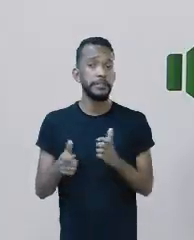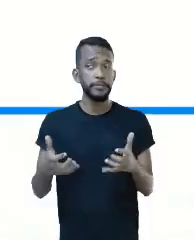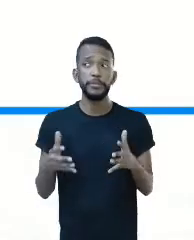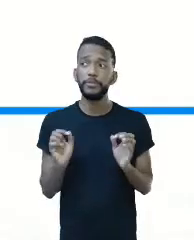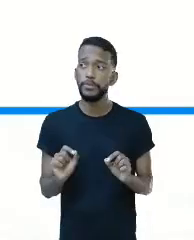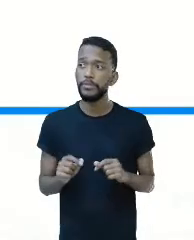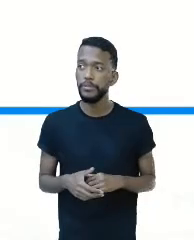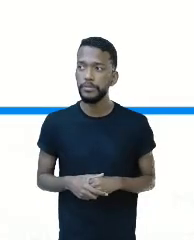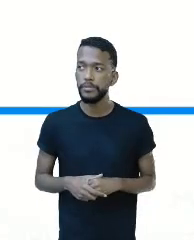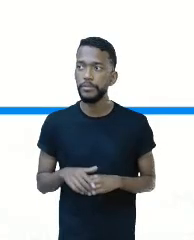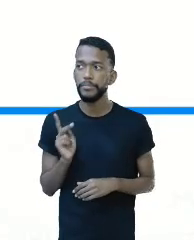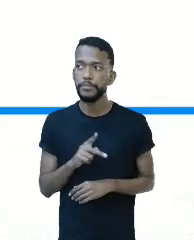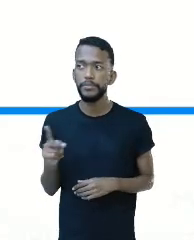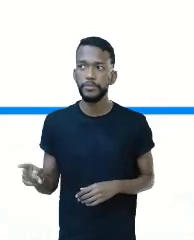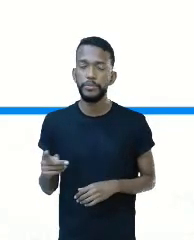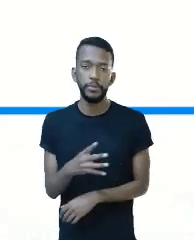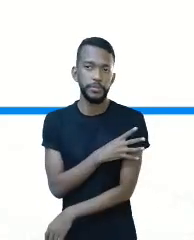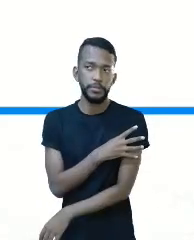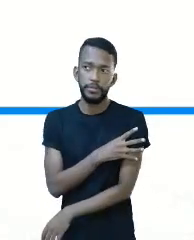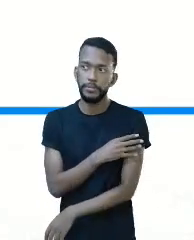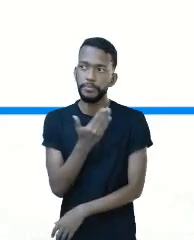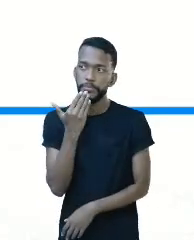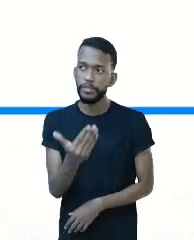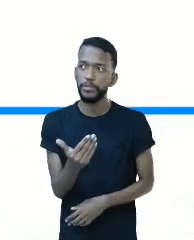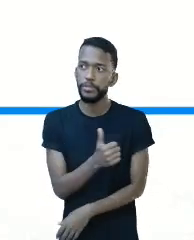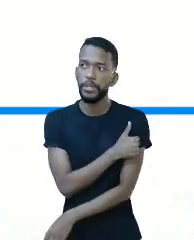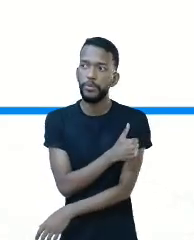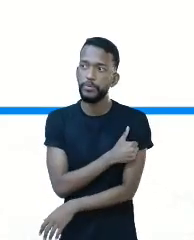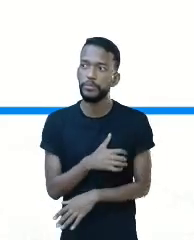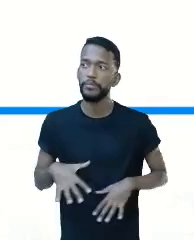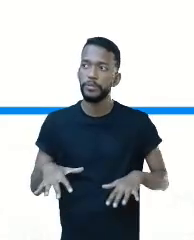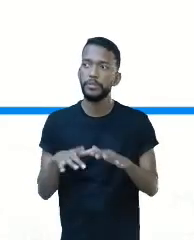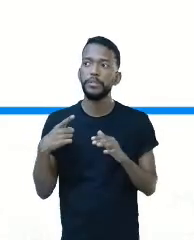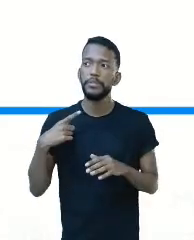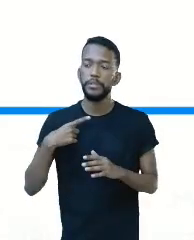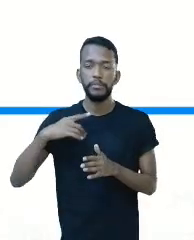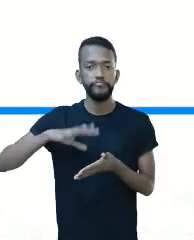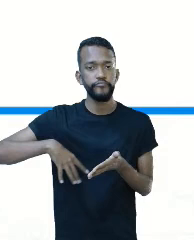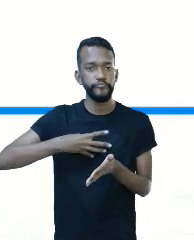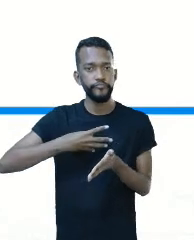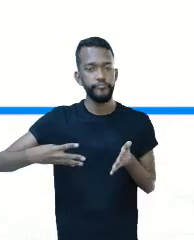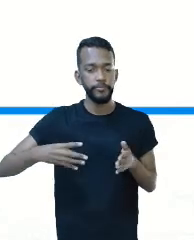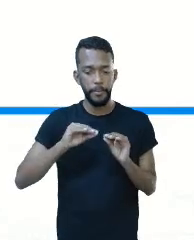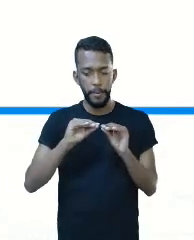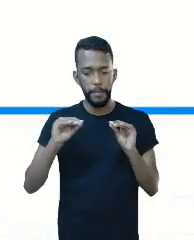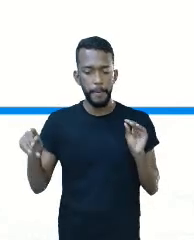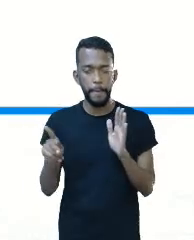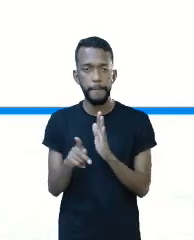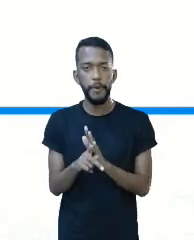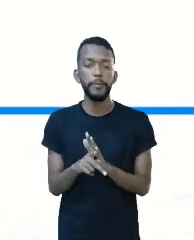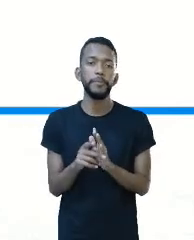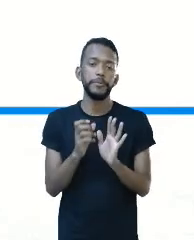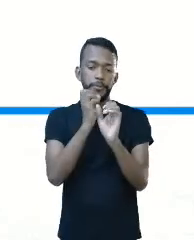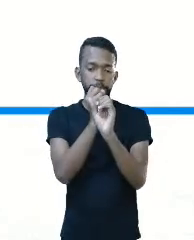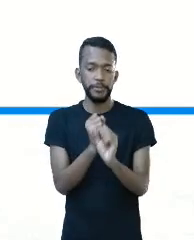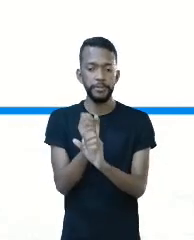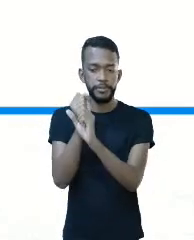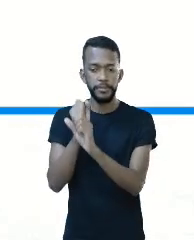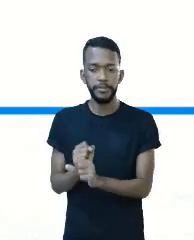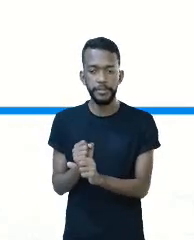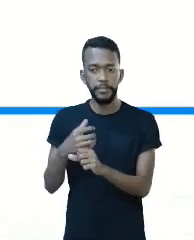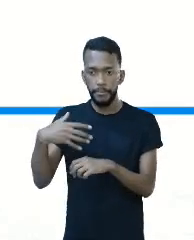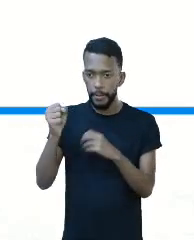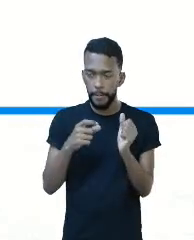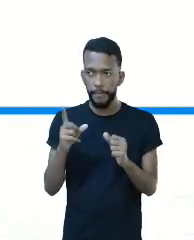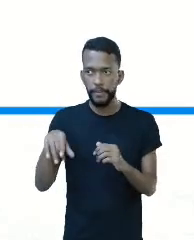seguinte: a professora do 4º ano pediu para os alunos e alunas montarem uma cartela de bingo através das dicas